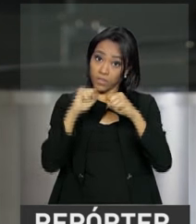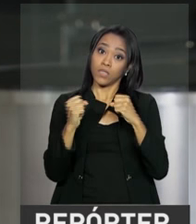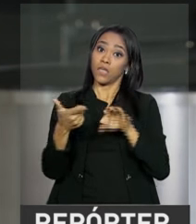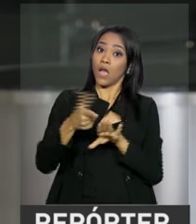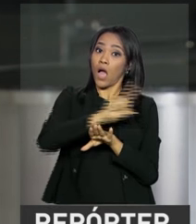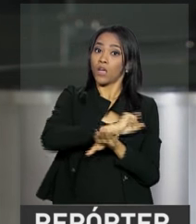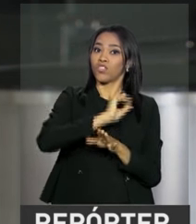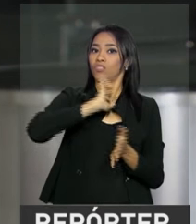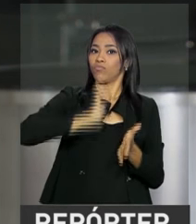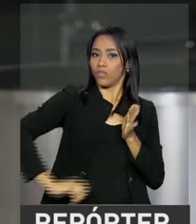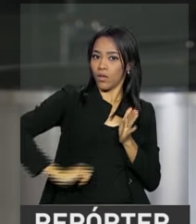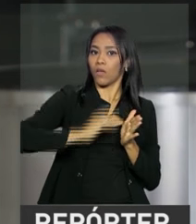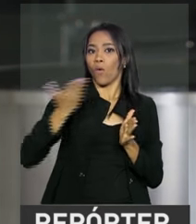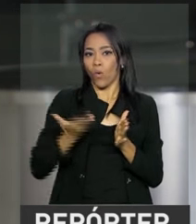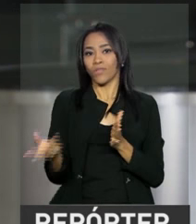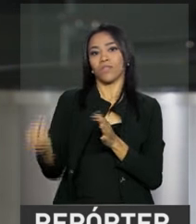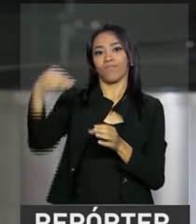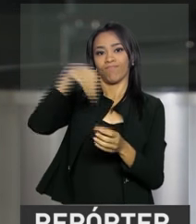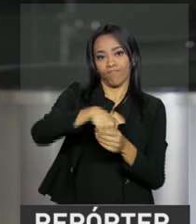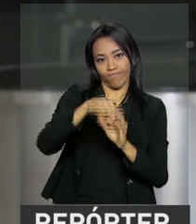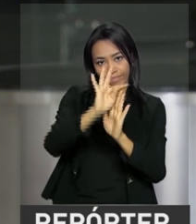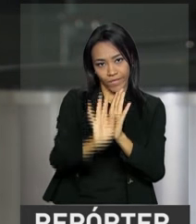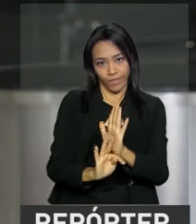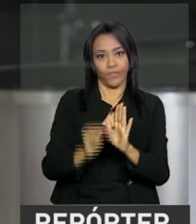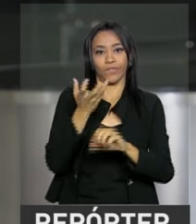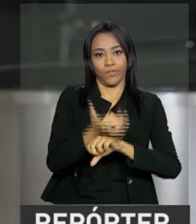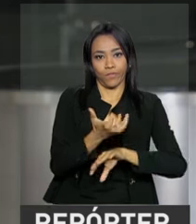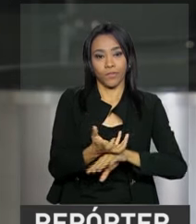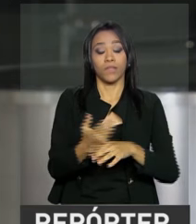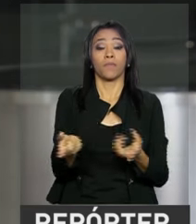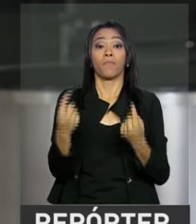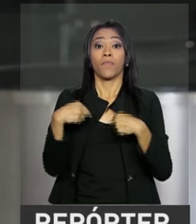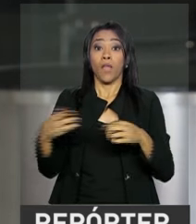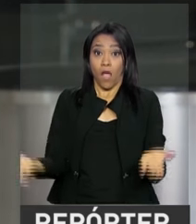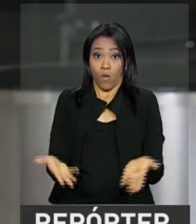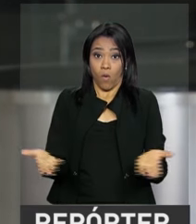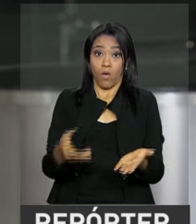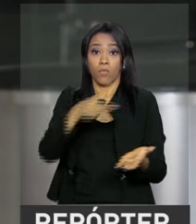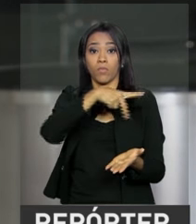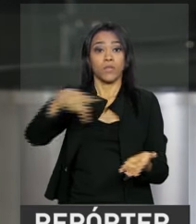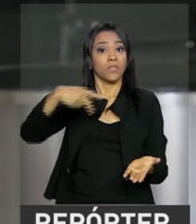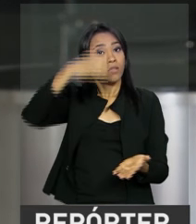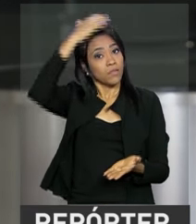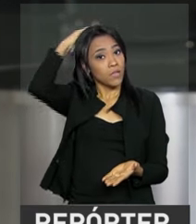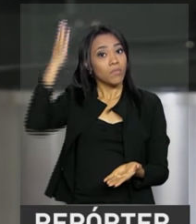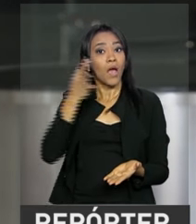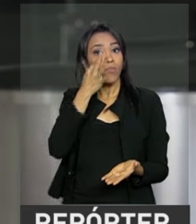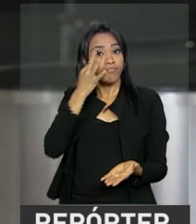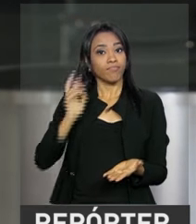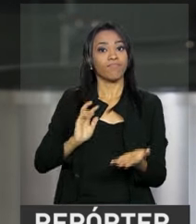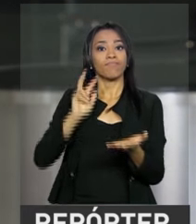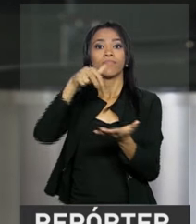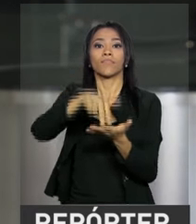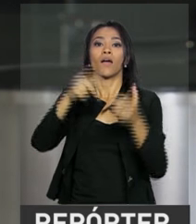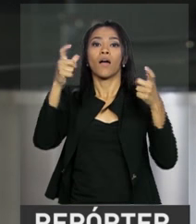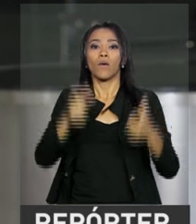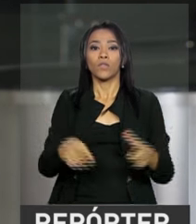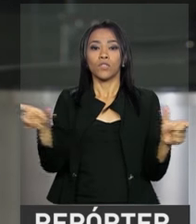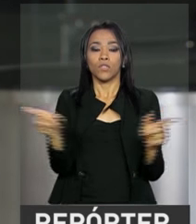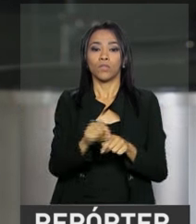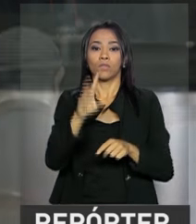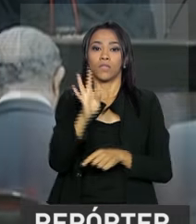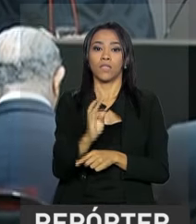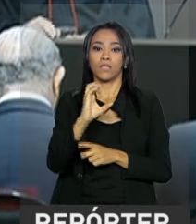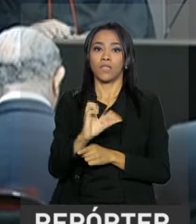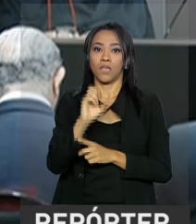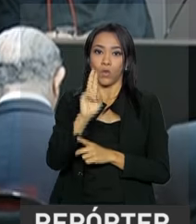medida provisória e nesse momento o presidente Michel Temer está no tribunal de contas da União como a gente vê nas imagens ele participa